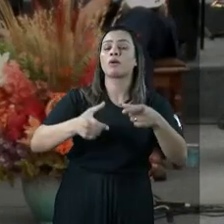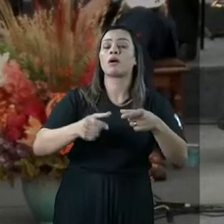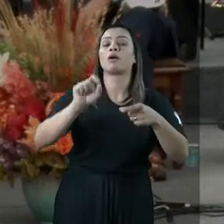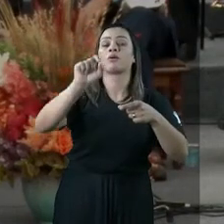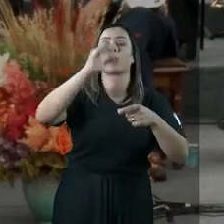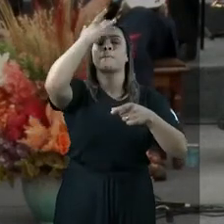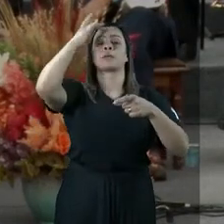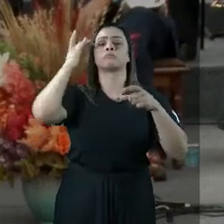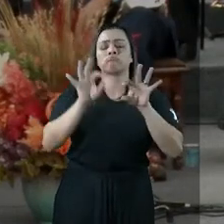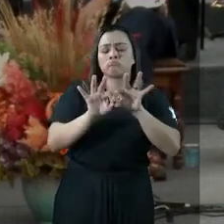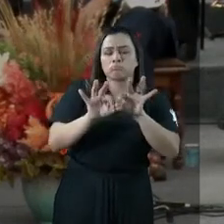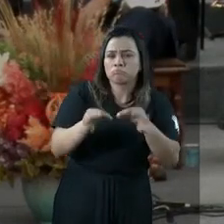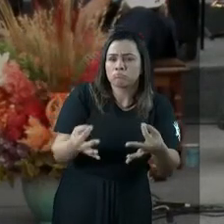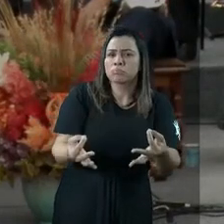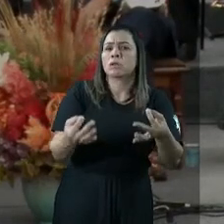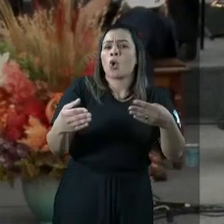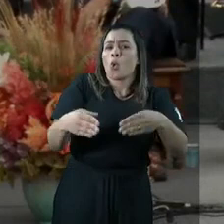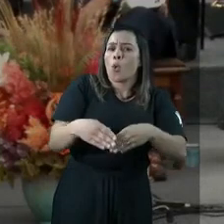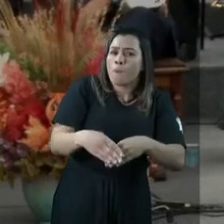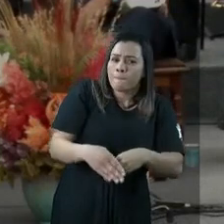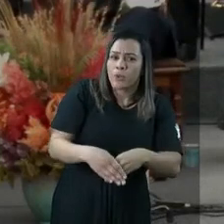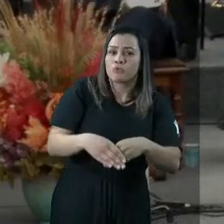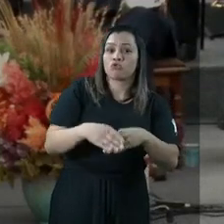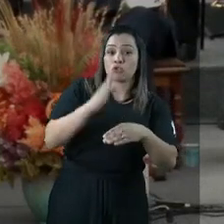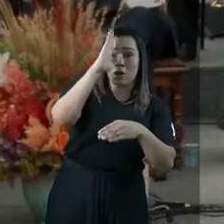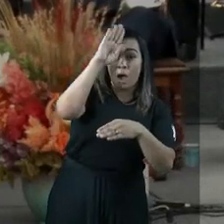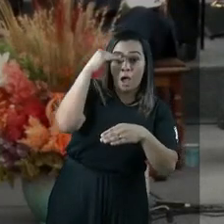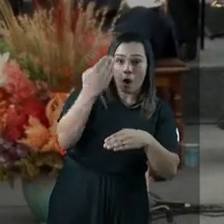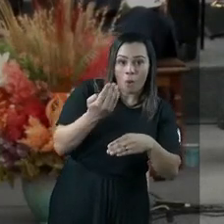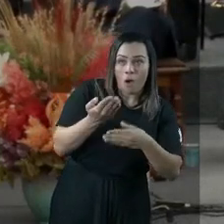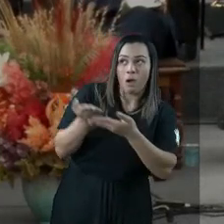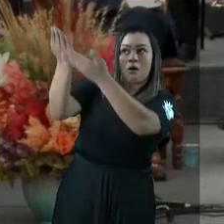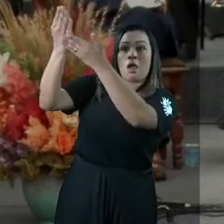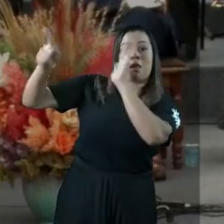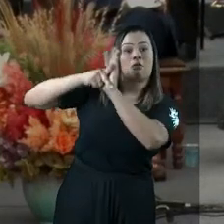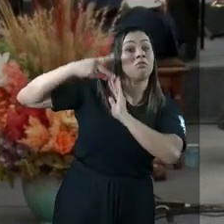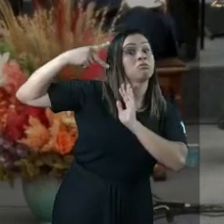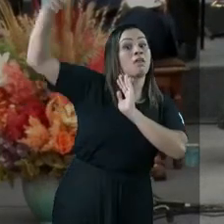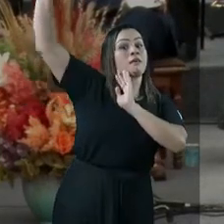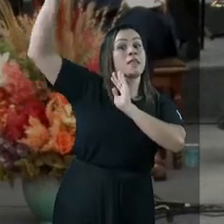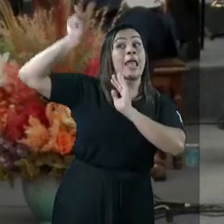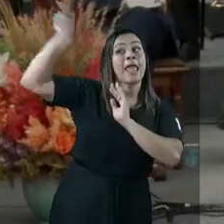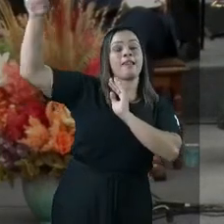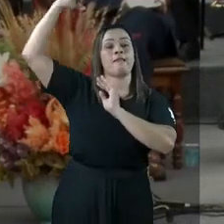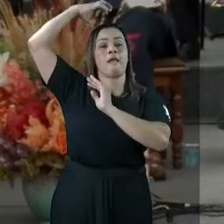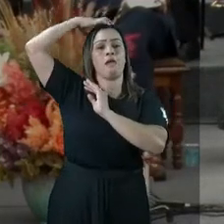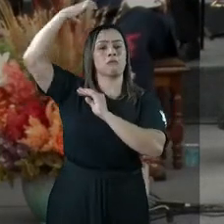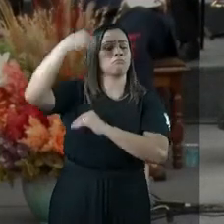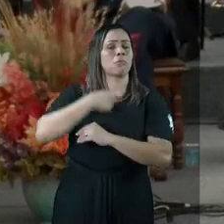com veste de linho dizendo, ele é o rei da glória, ele é o rei